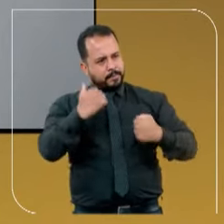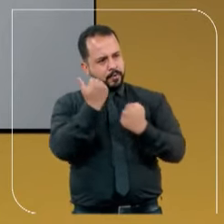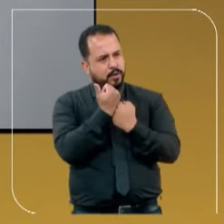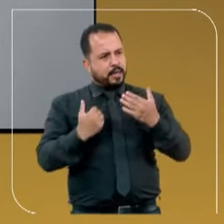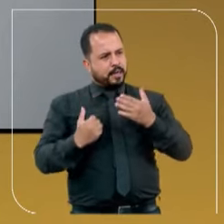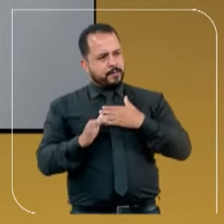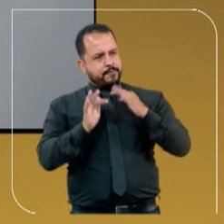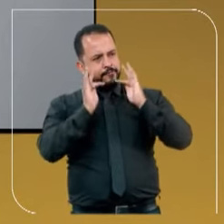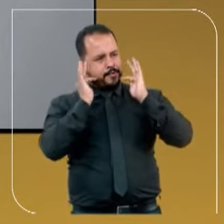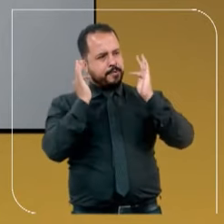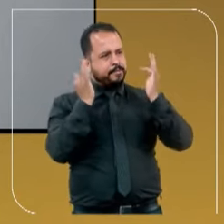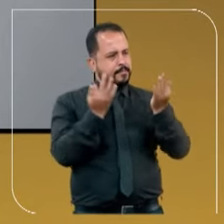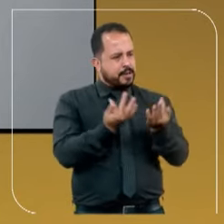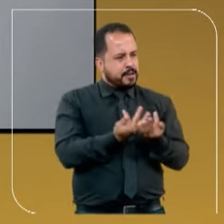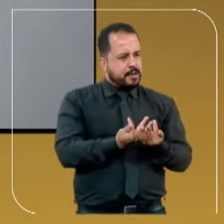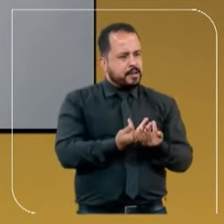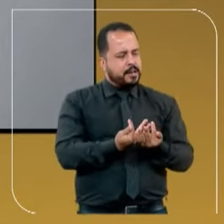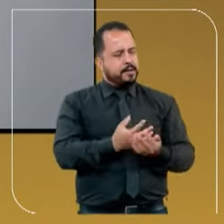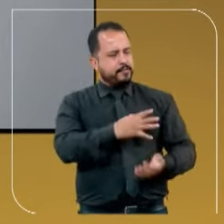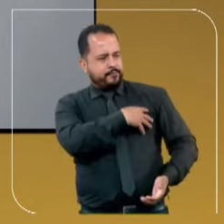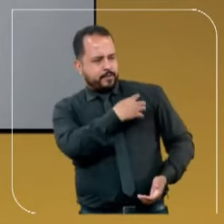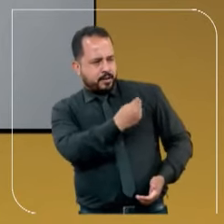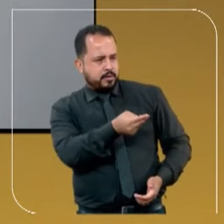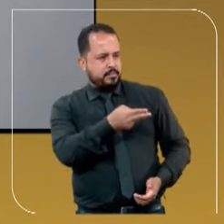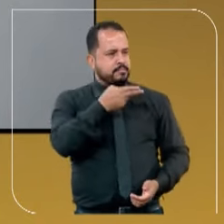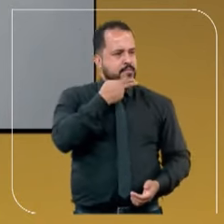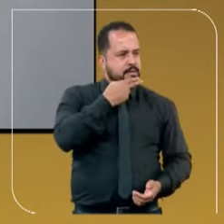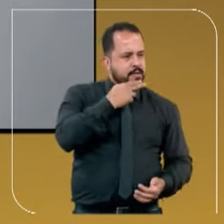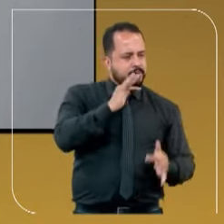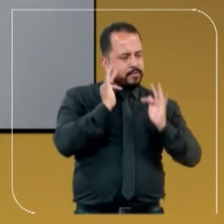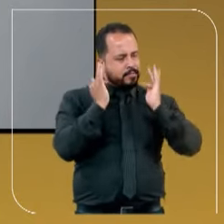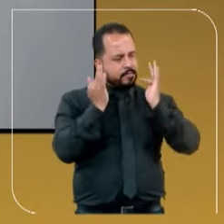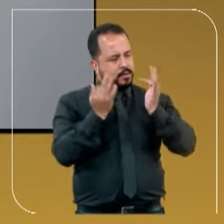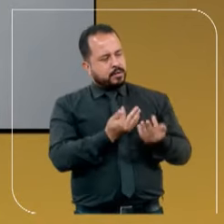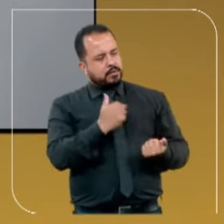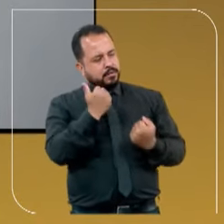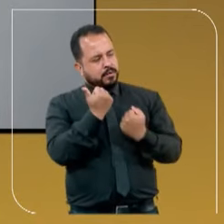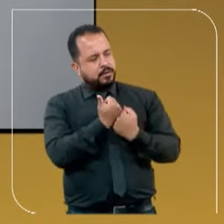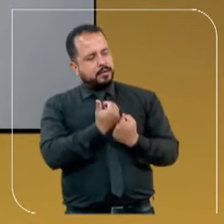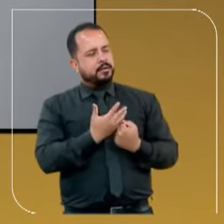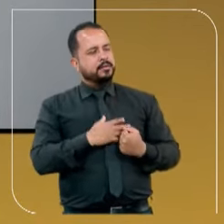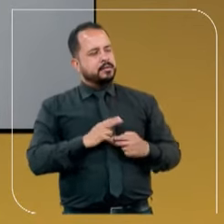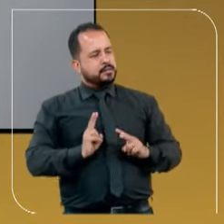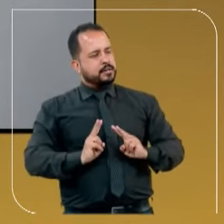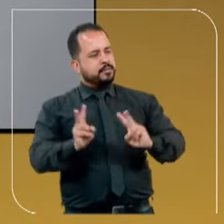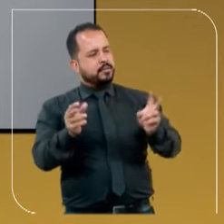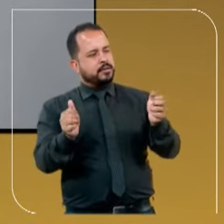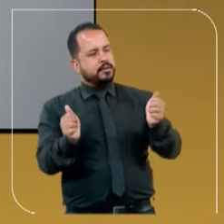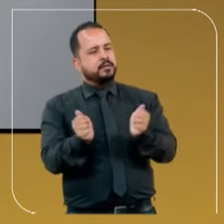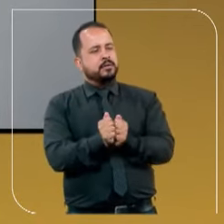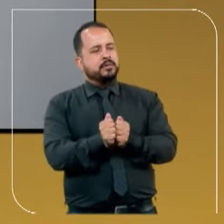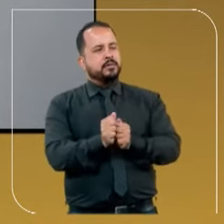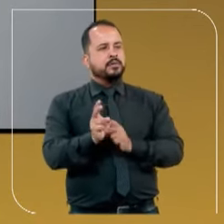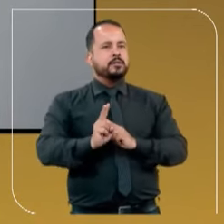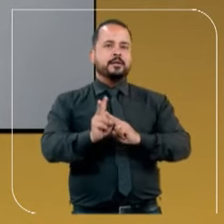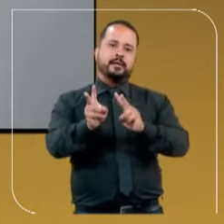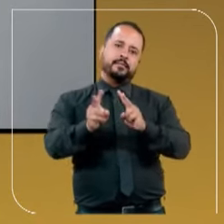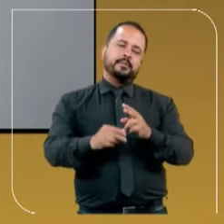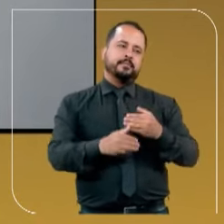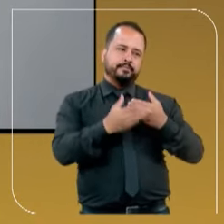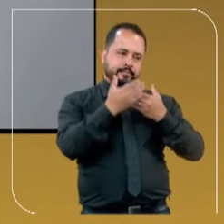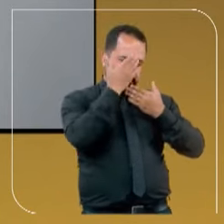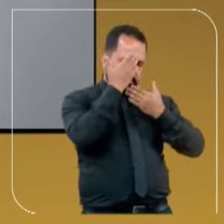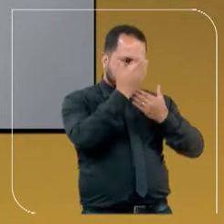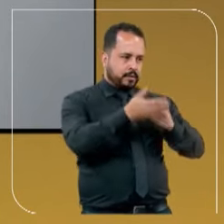e netos, e que nesses 2 anos de Escola Magistratura estará sempre do meu lado. E agora, saudação especial, claro, o